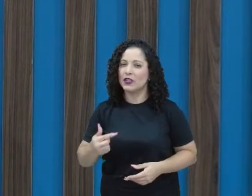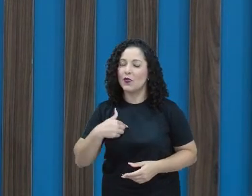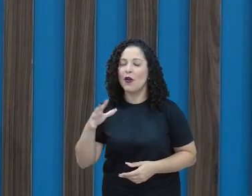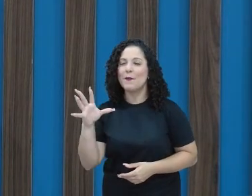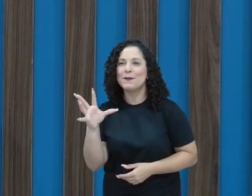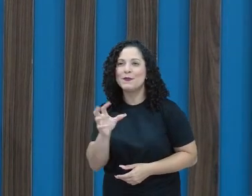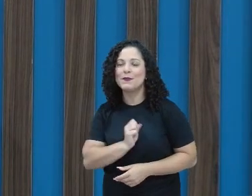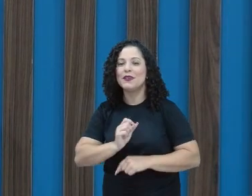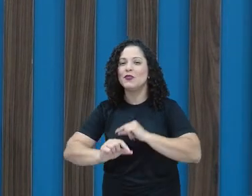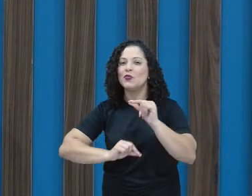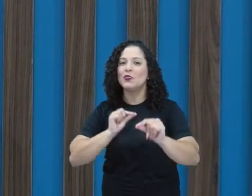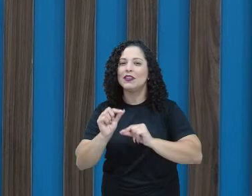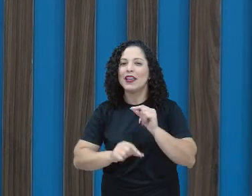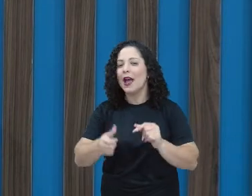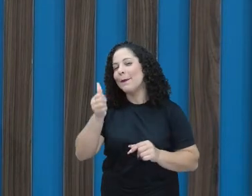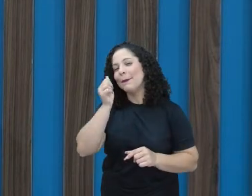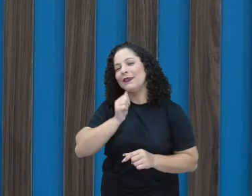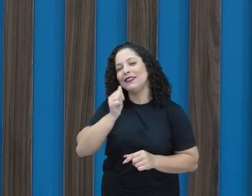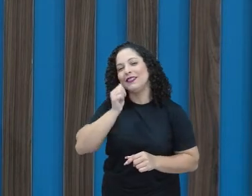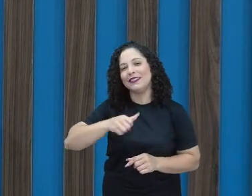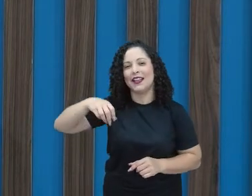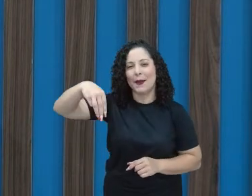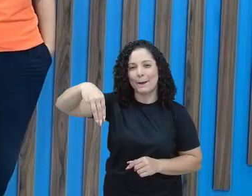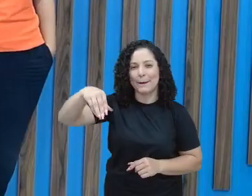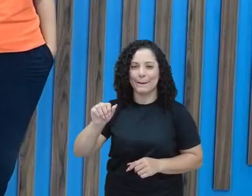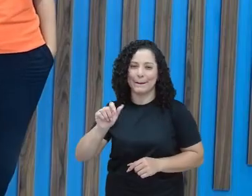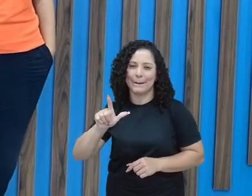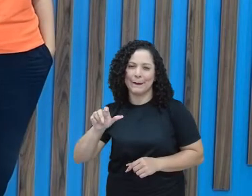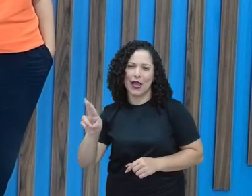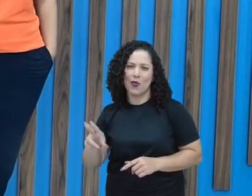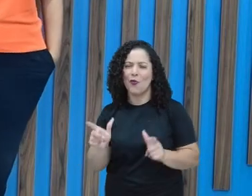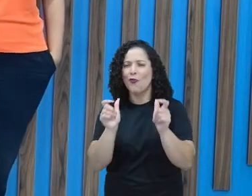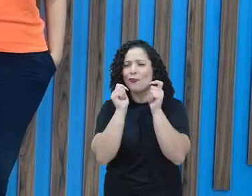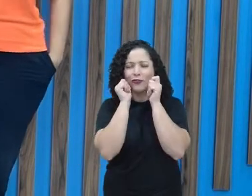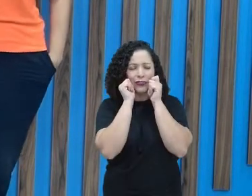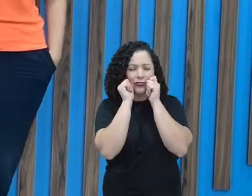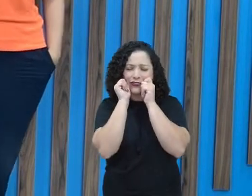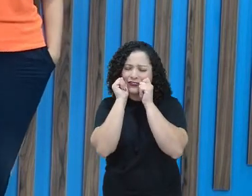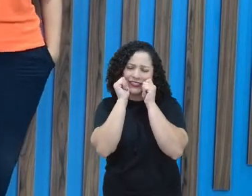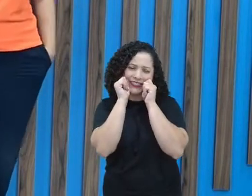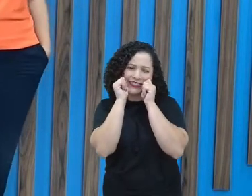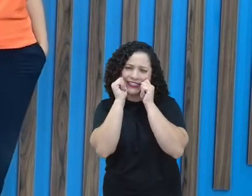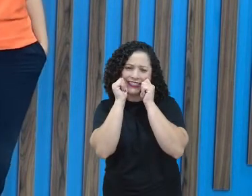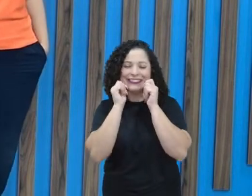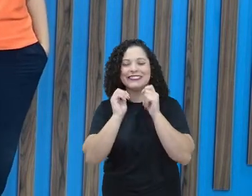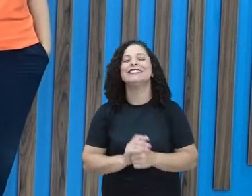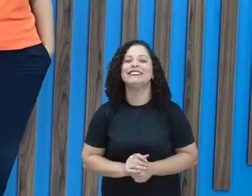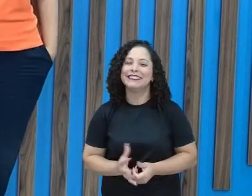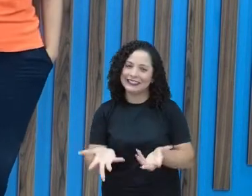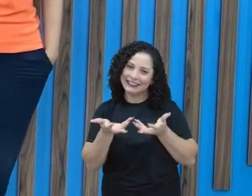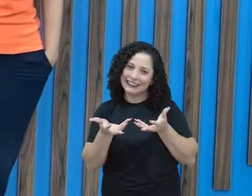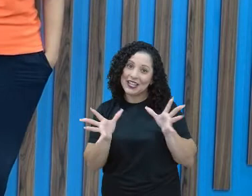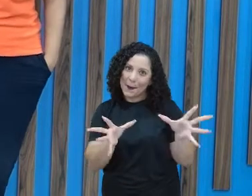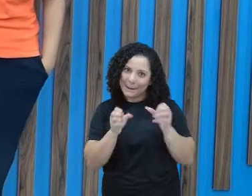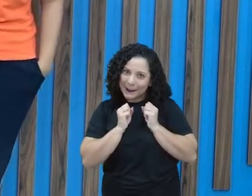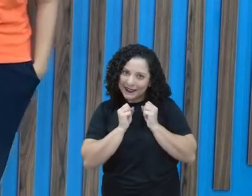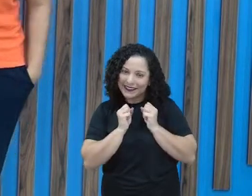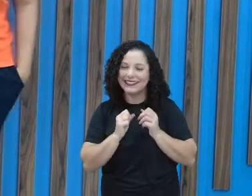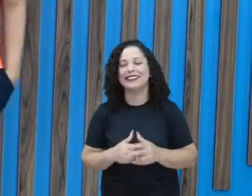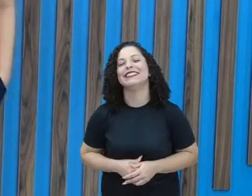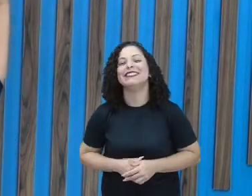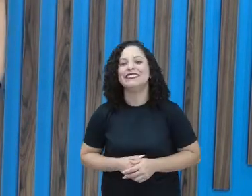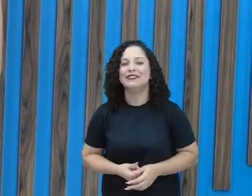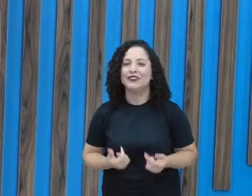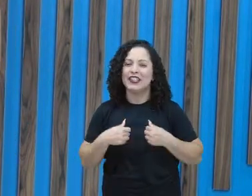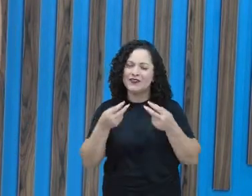foi pela Malu. Não é? Ela não é fofa? Muito fofa. Pois é, eu também queria roubar pra mim. Não é? Fiquei